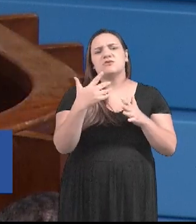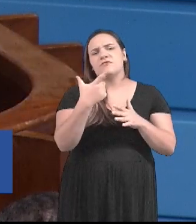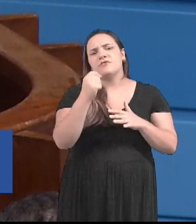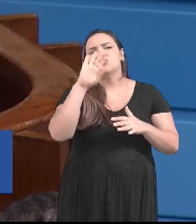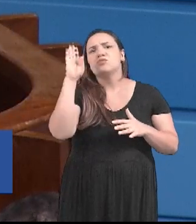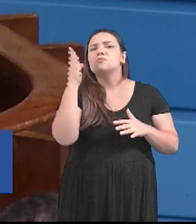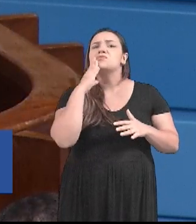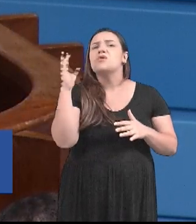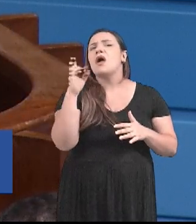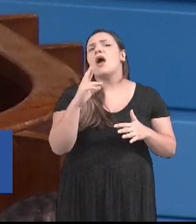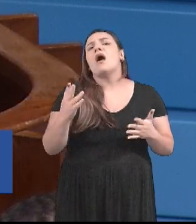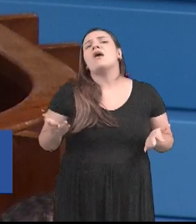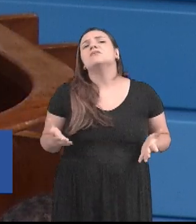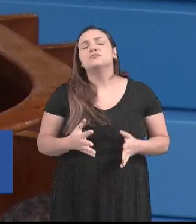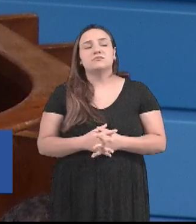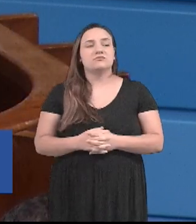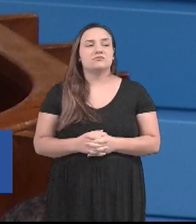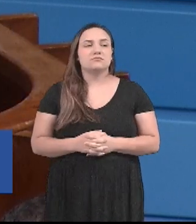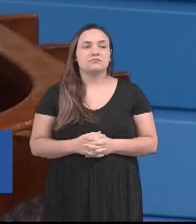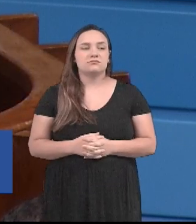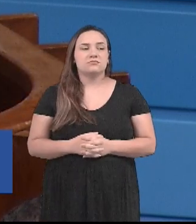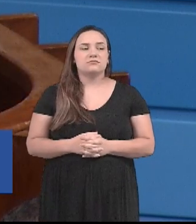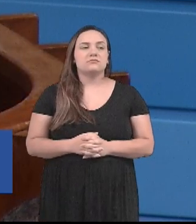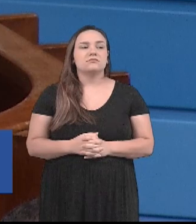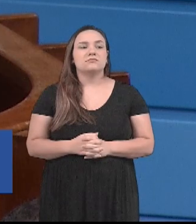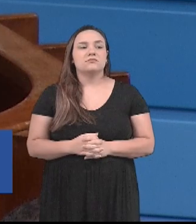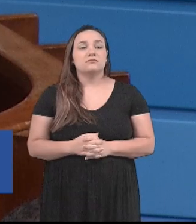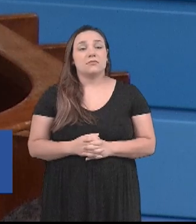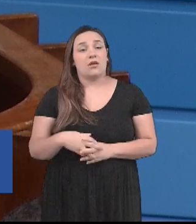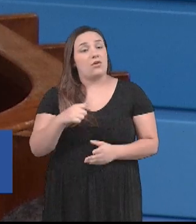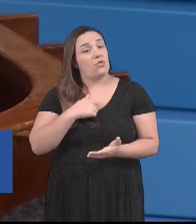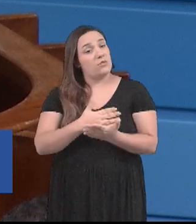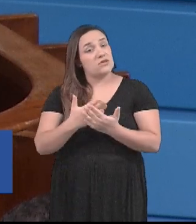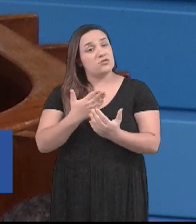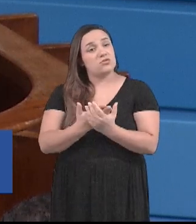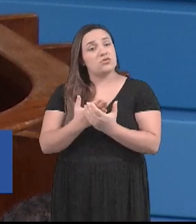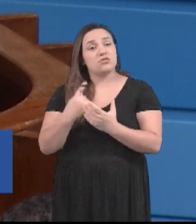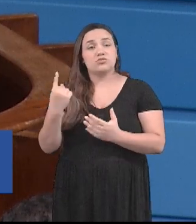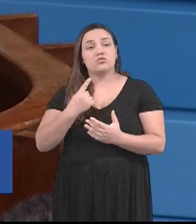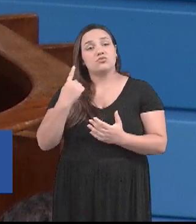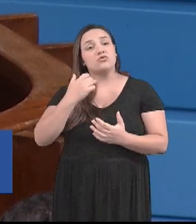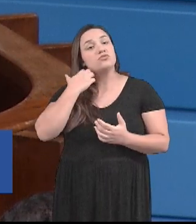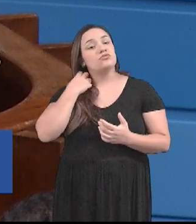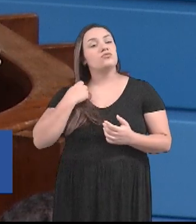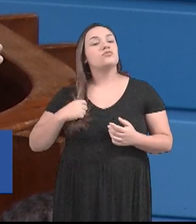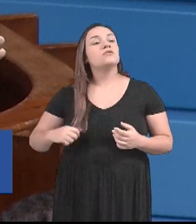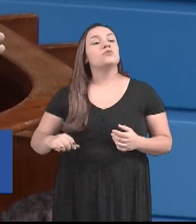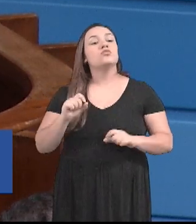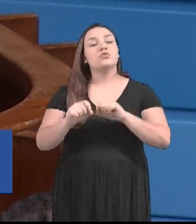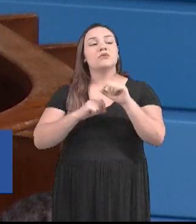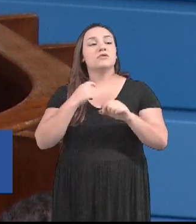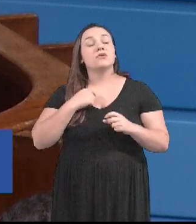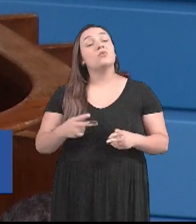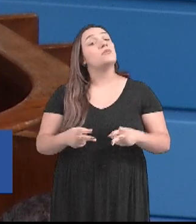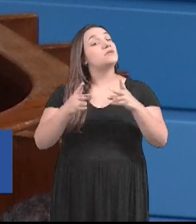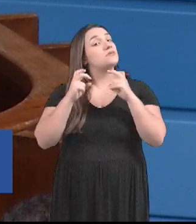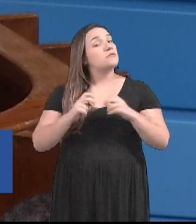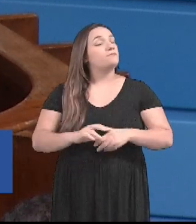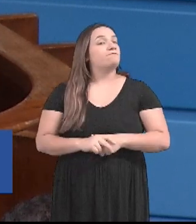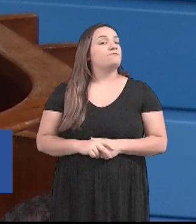bilhões de reais, comecei a fazer meu trabalho praticamente sozinho. E aí percebi uma coisa